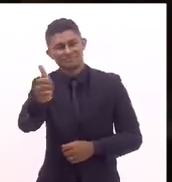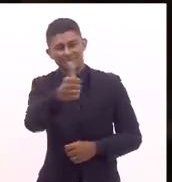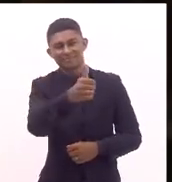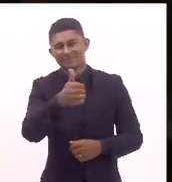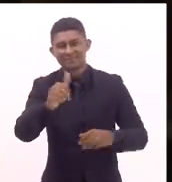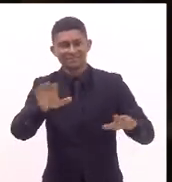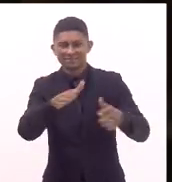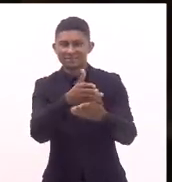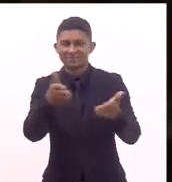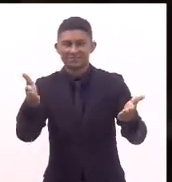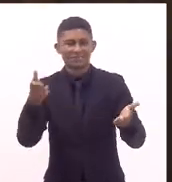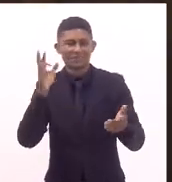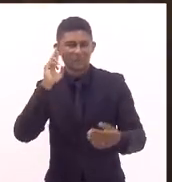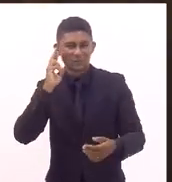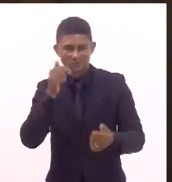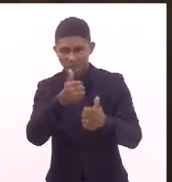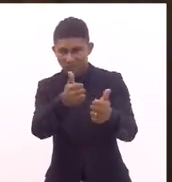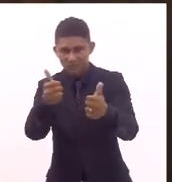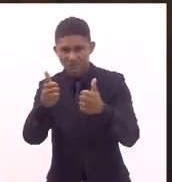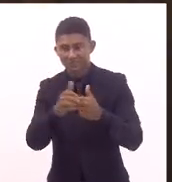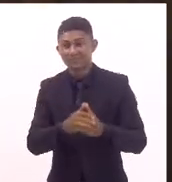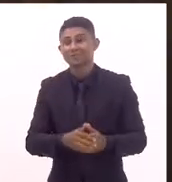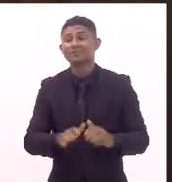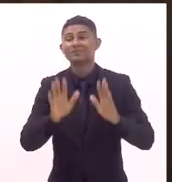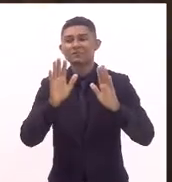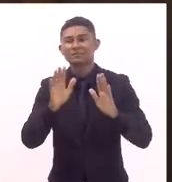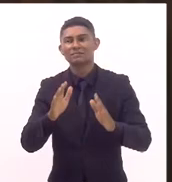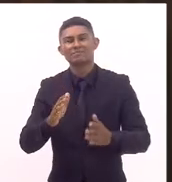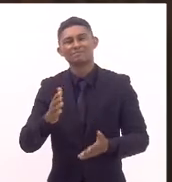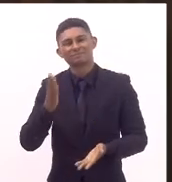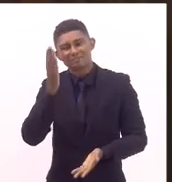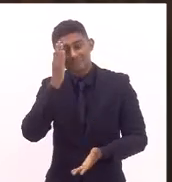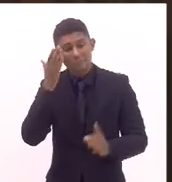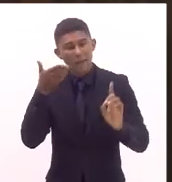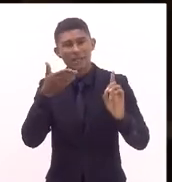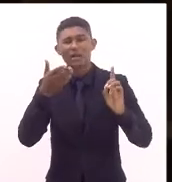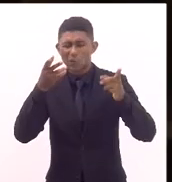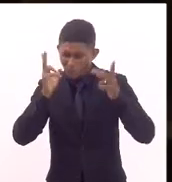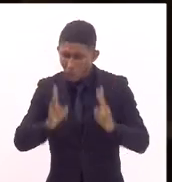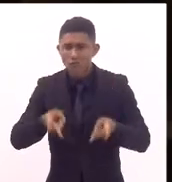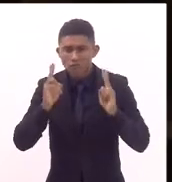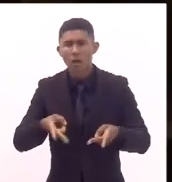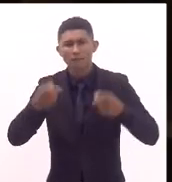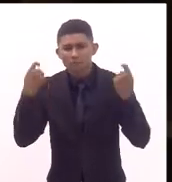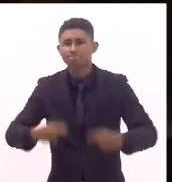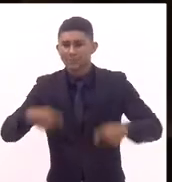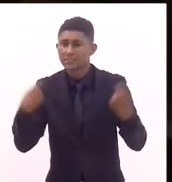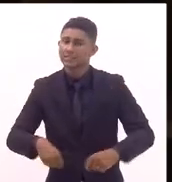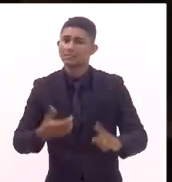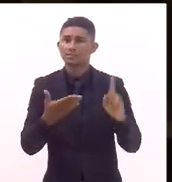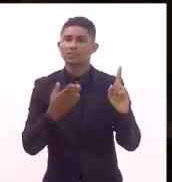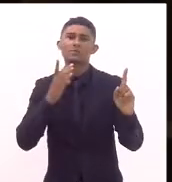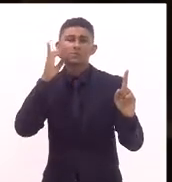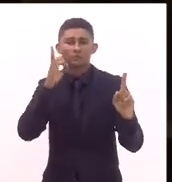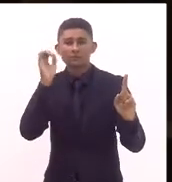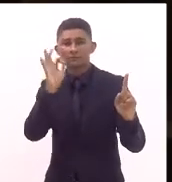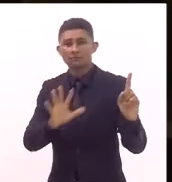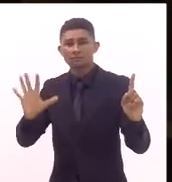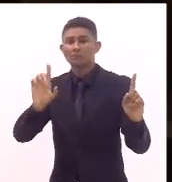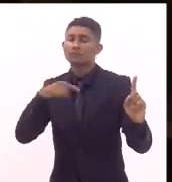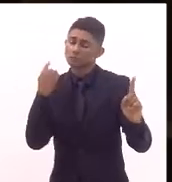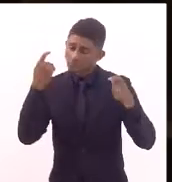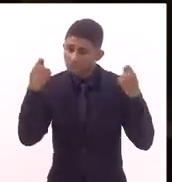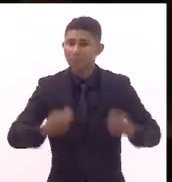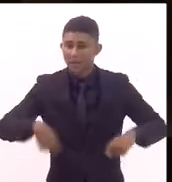todo mundo aqui é mais claro que ela precisa continuar lá nós precisamos que